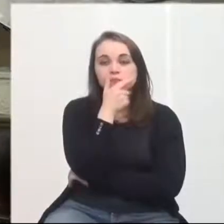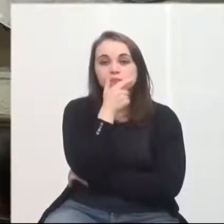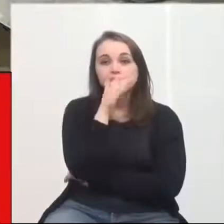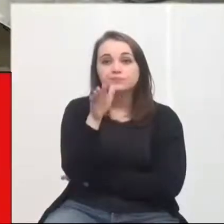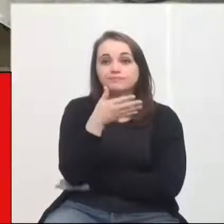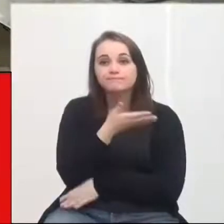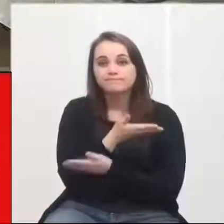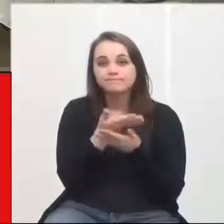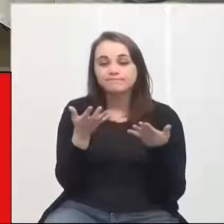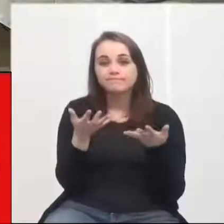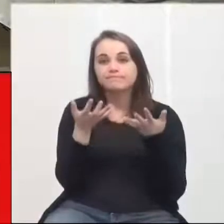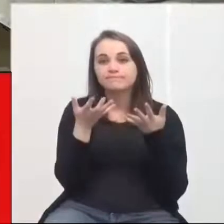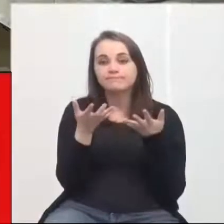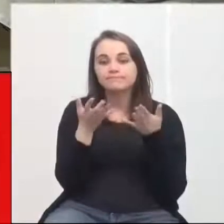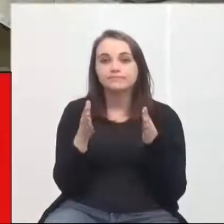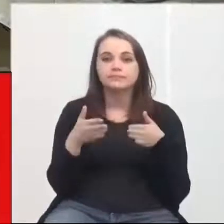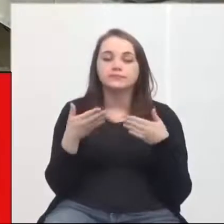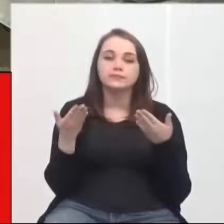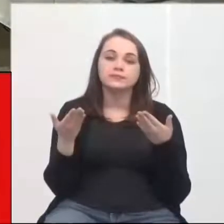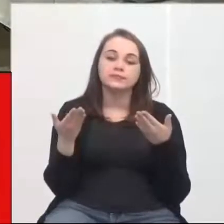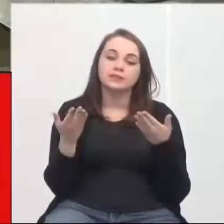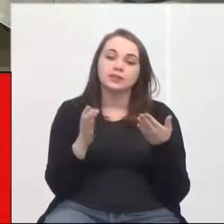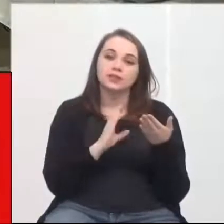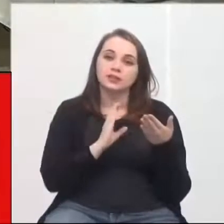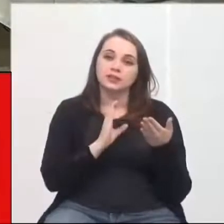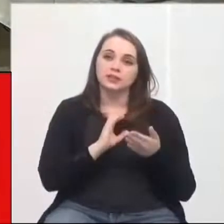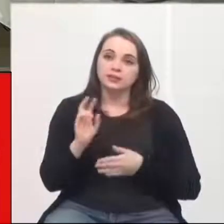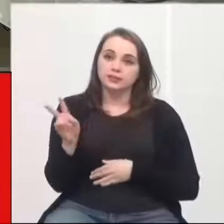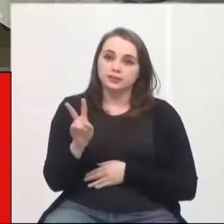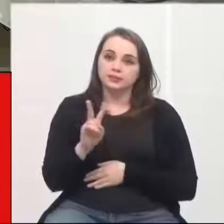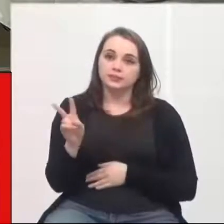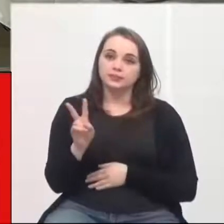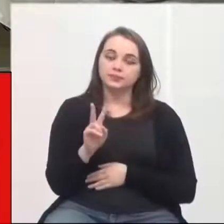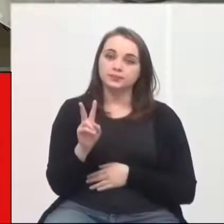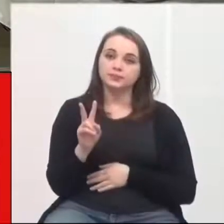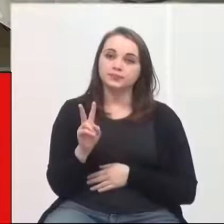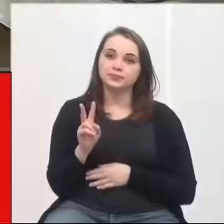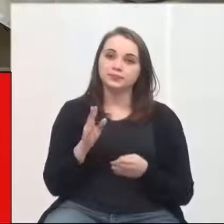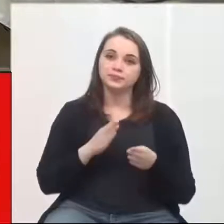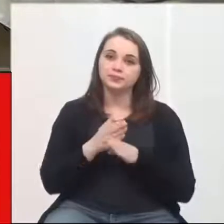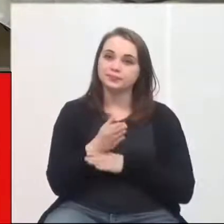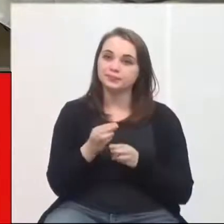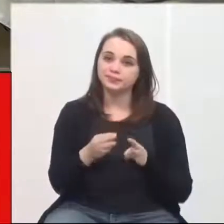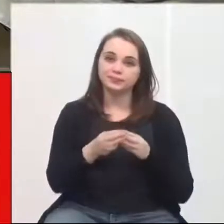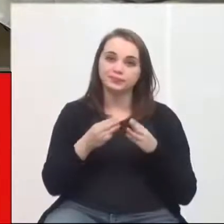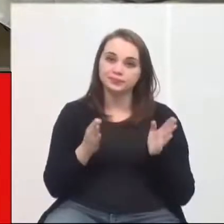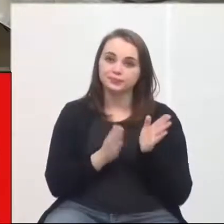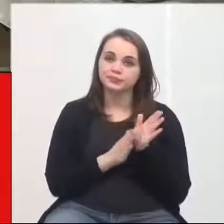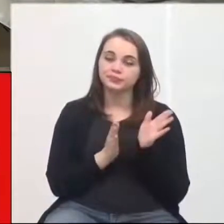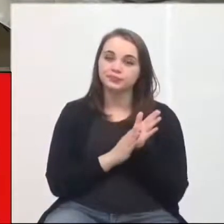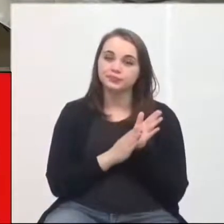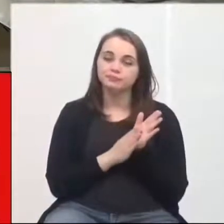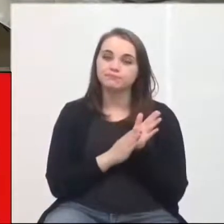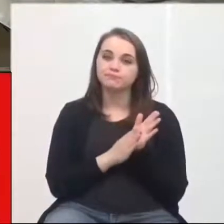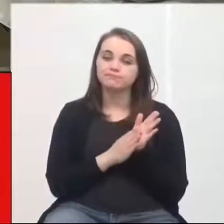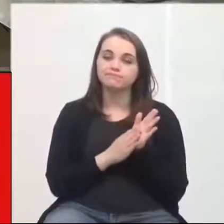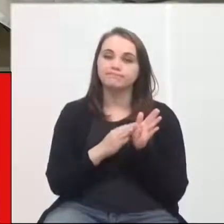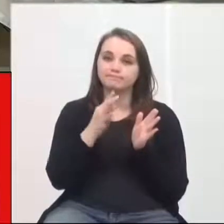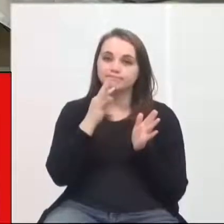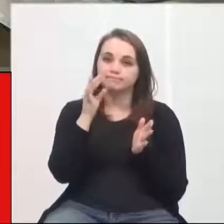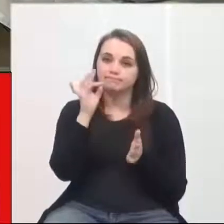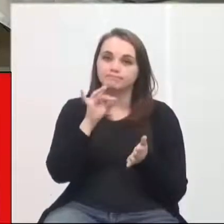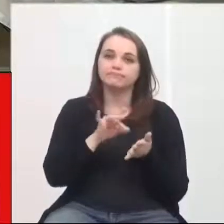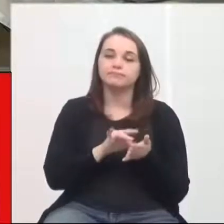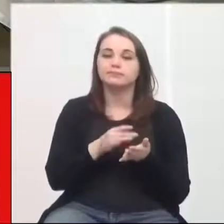É isso, senhor presidente. Gostaria, então, que os colegas aprovassem essa moção em reconhecimento